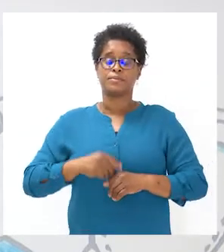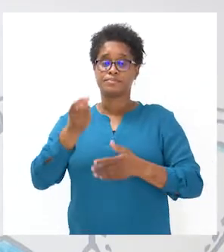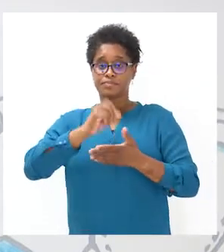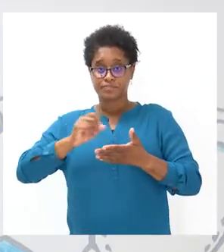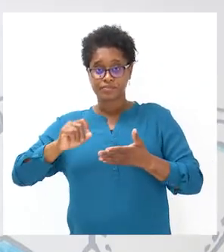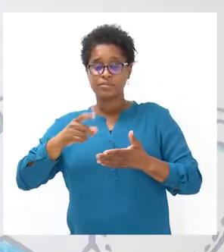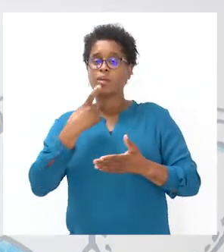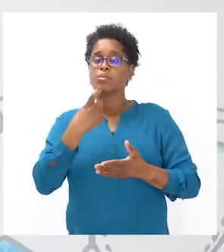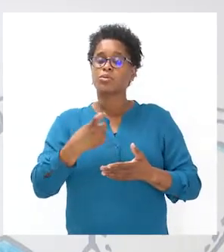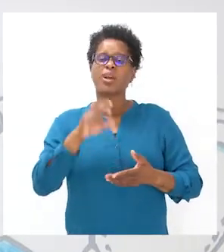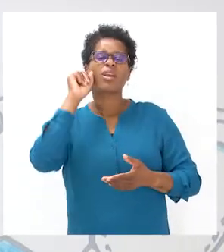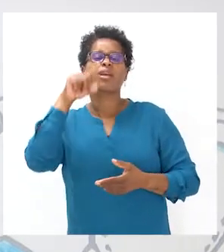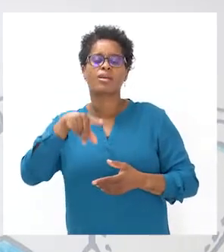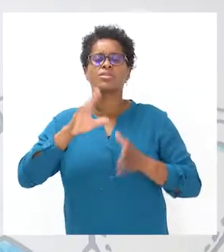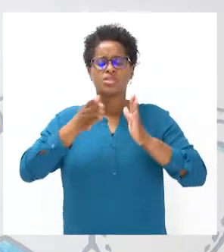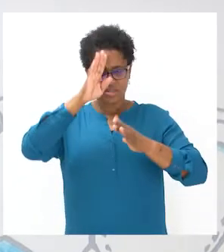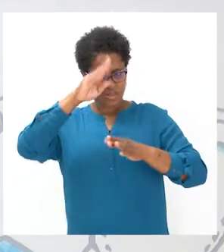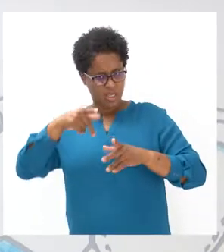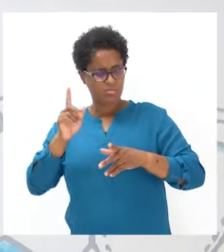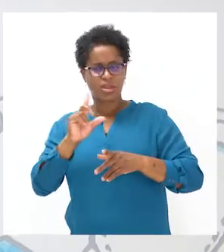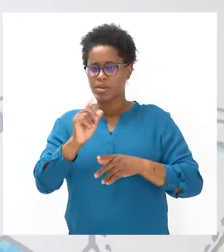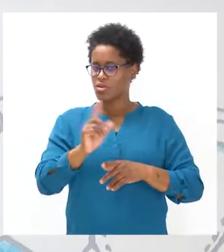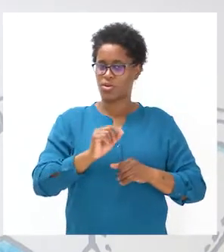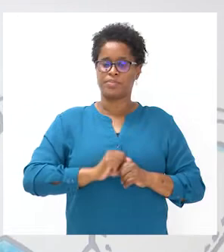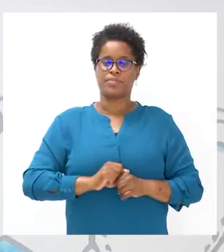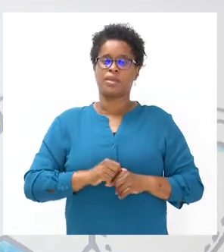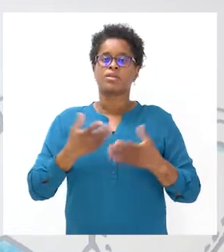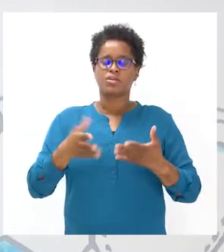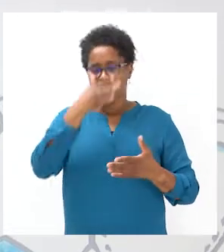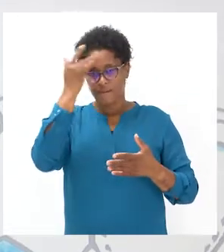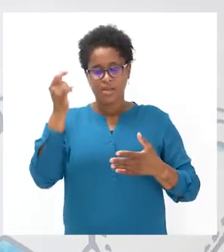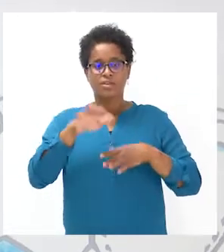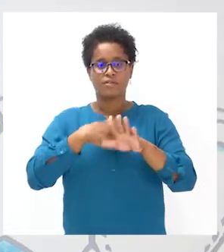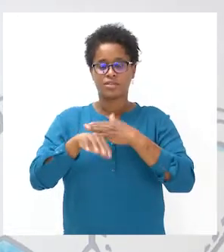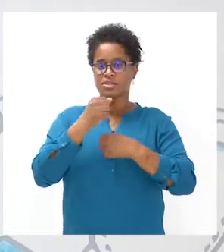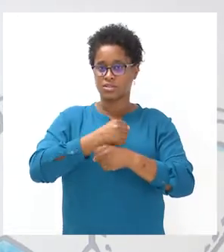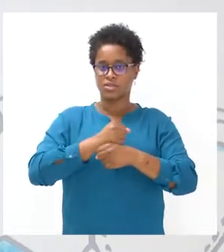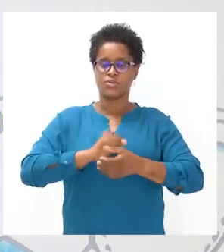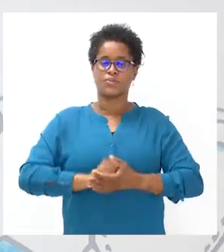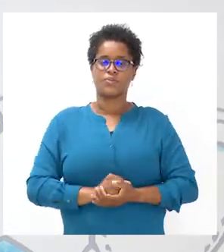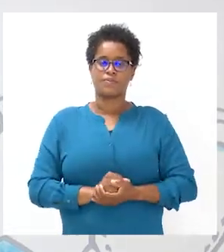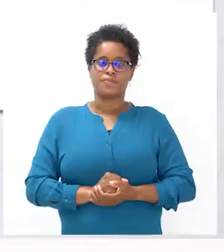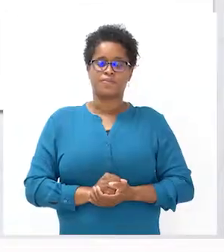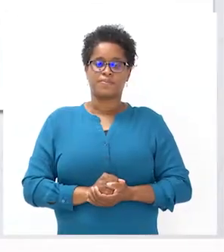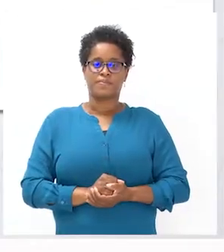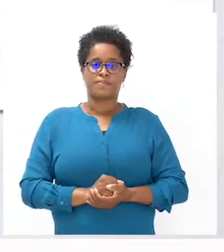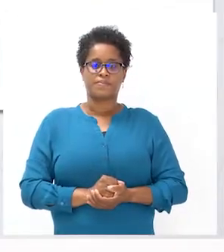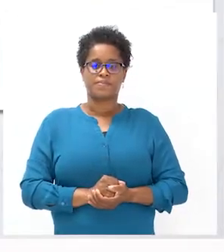colocar a questão a quem, também já sabemos que não é. Então é fácil. Vamos lá fazer o exercício.